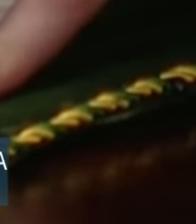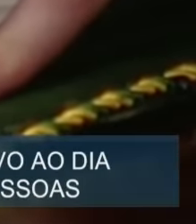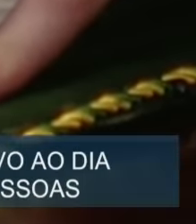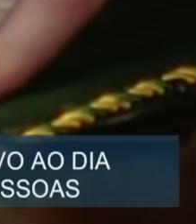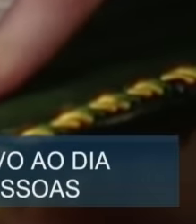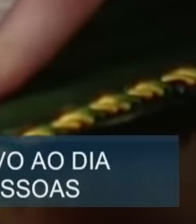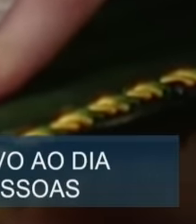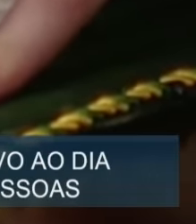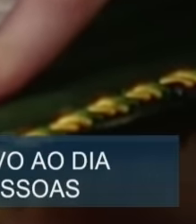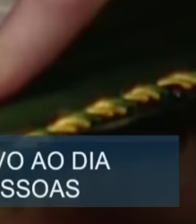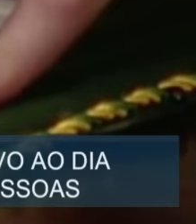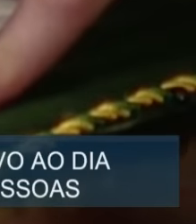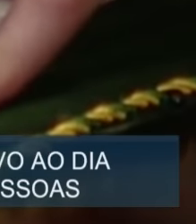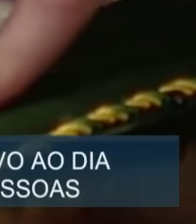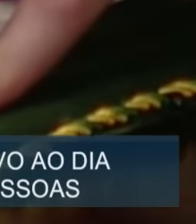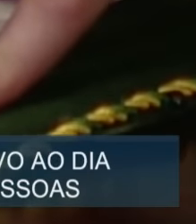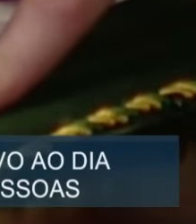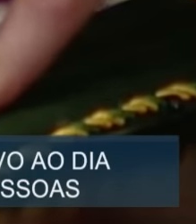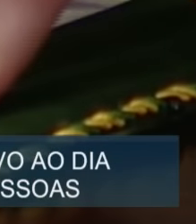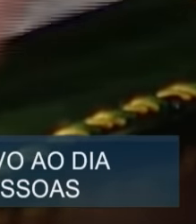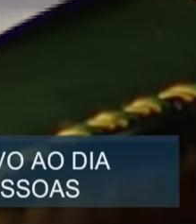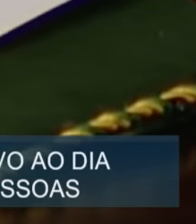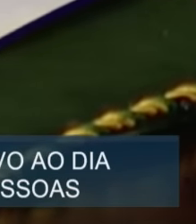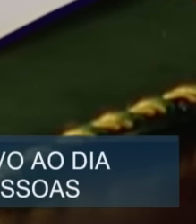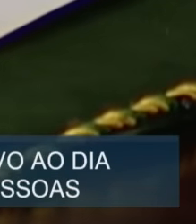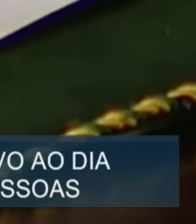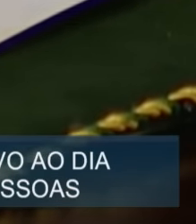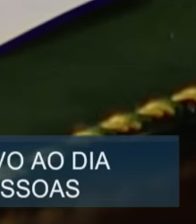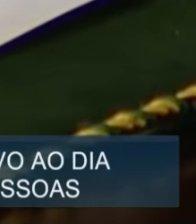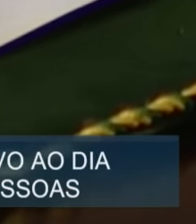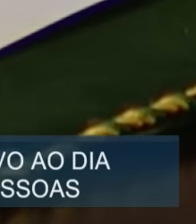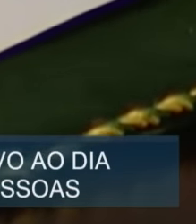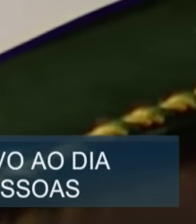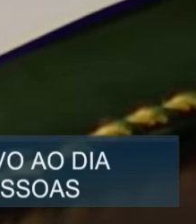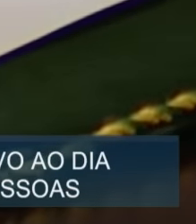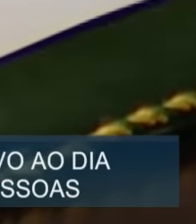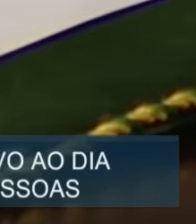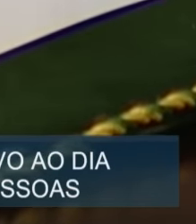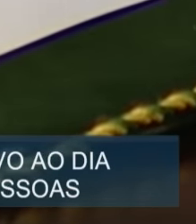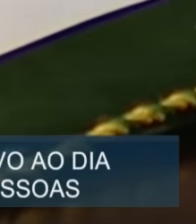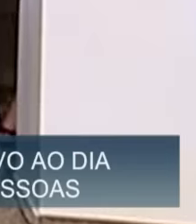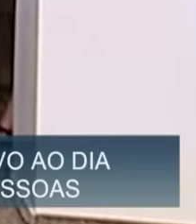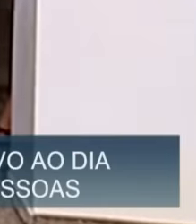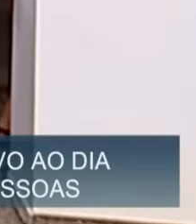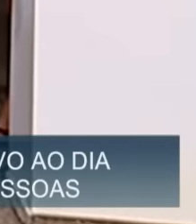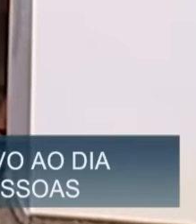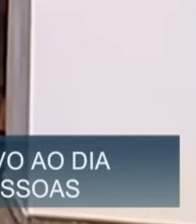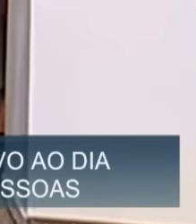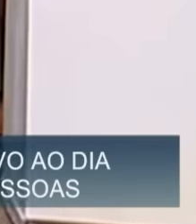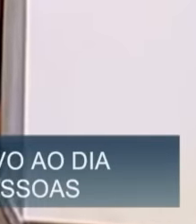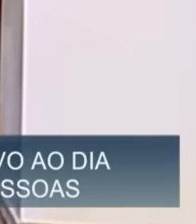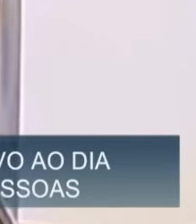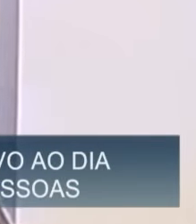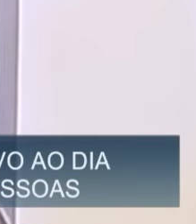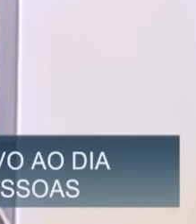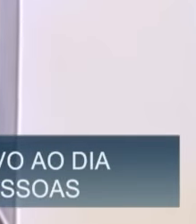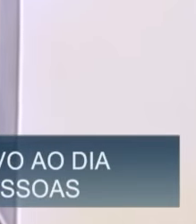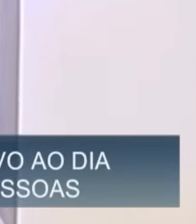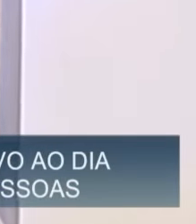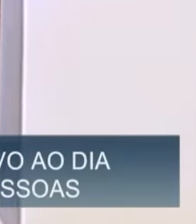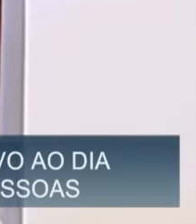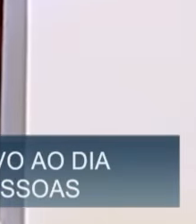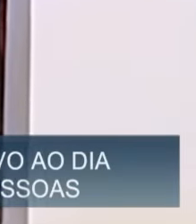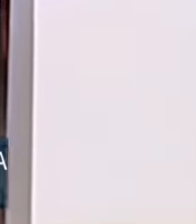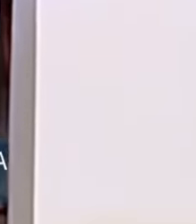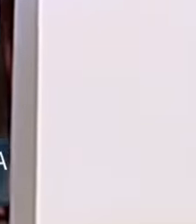Gabriel é o qu todos nós E neste